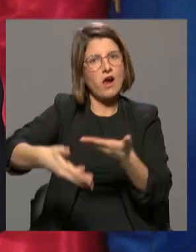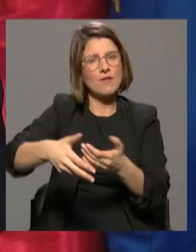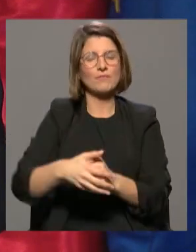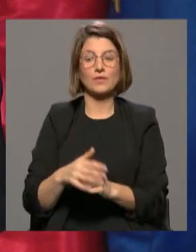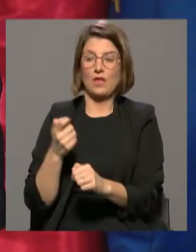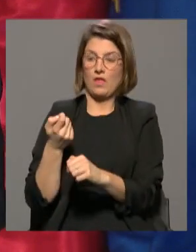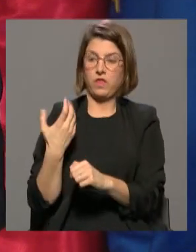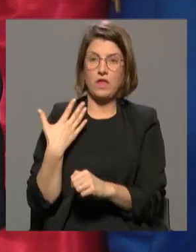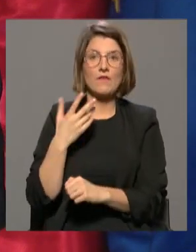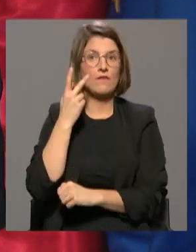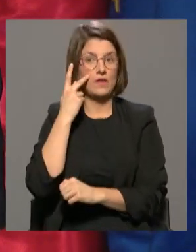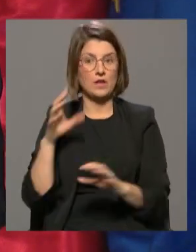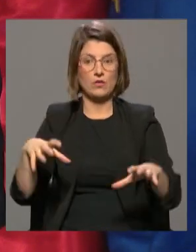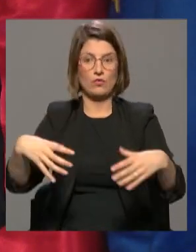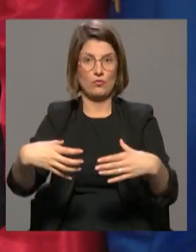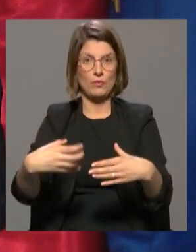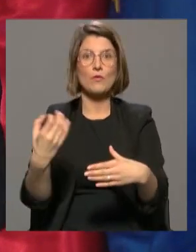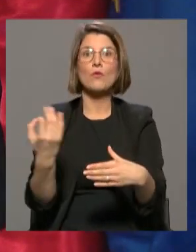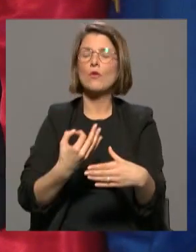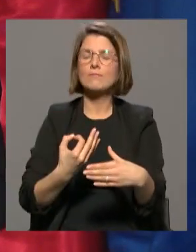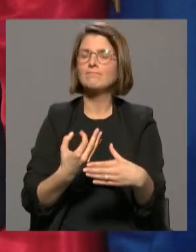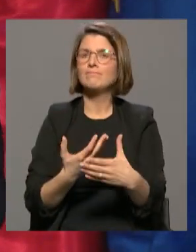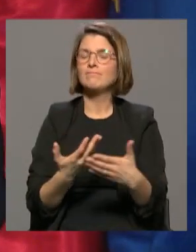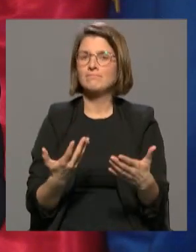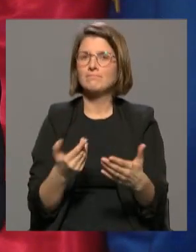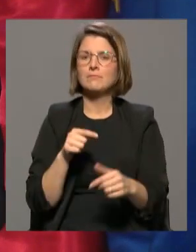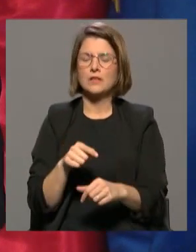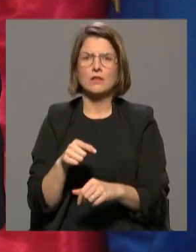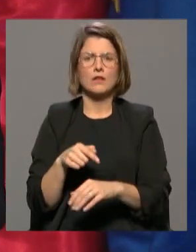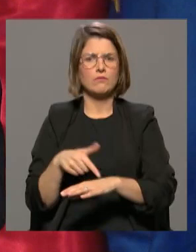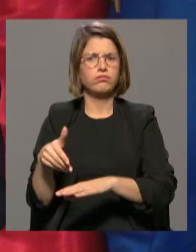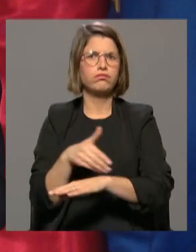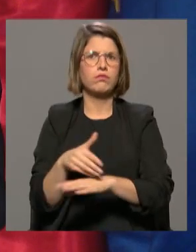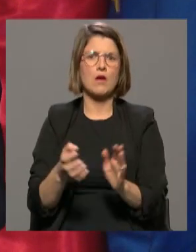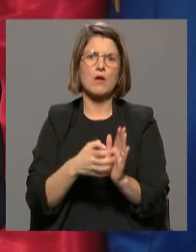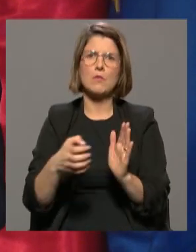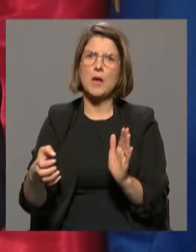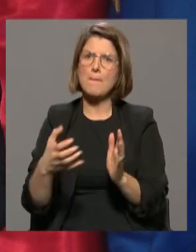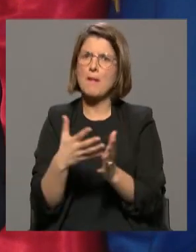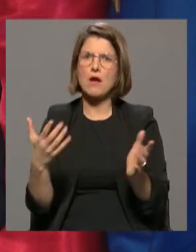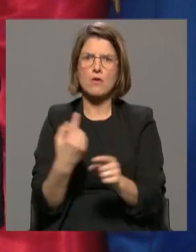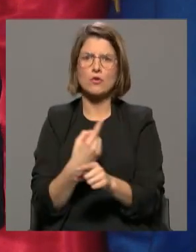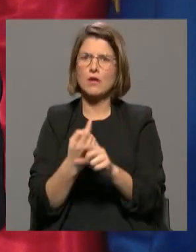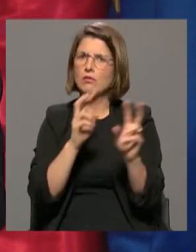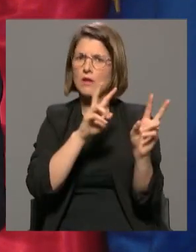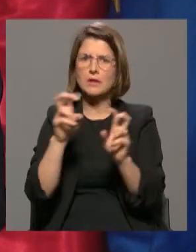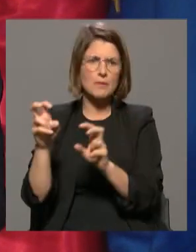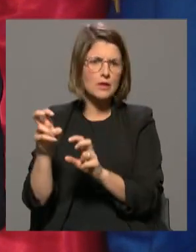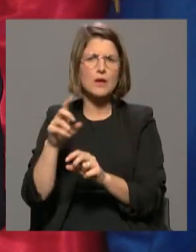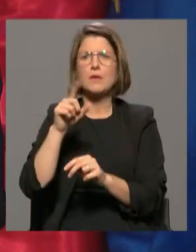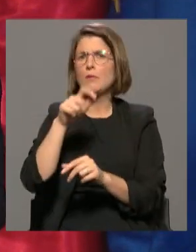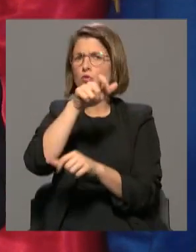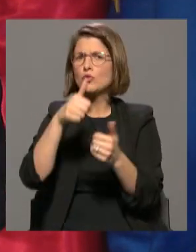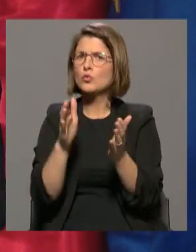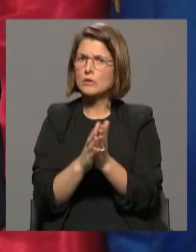tempos da nossa vida coletiva tem sido muito difícil em quase tudo e para todos